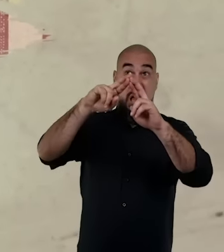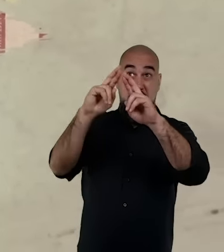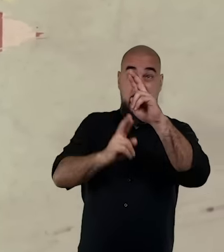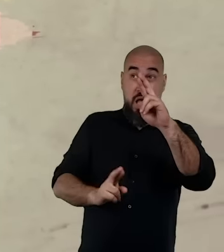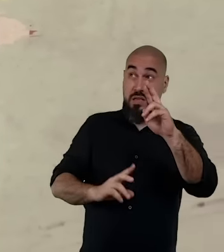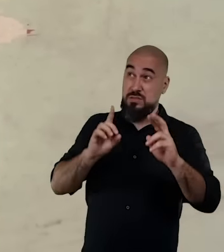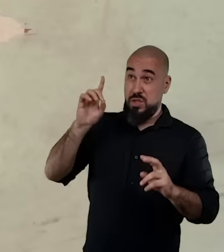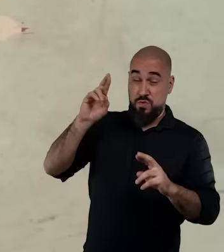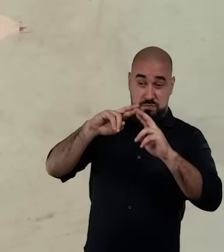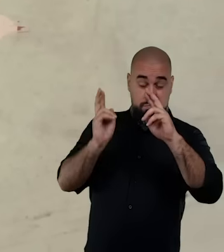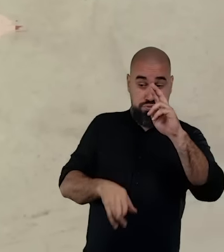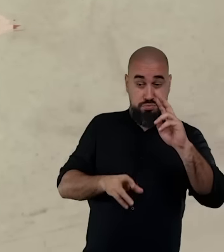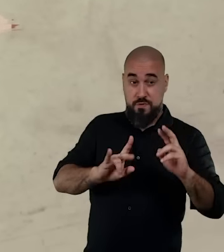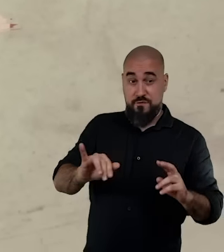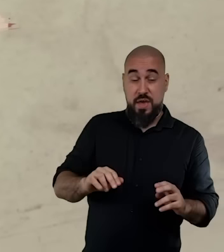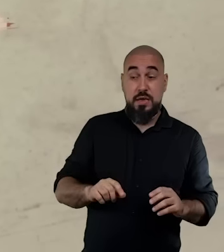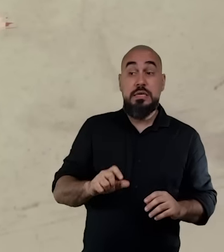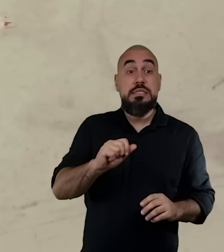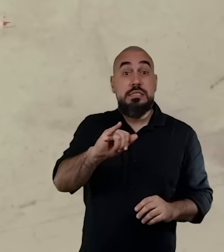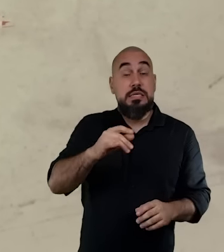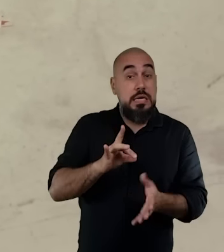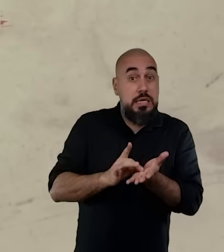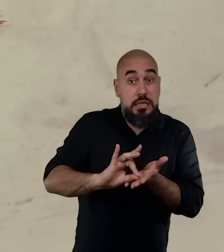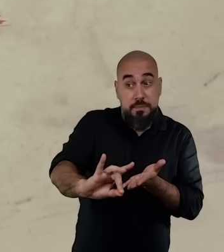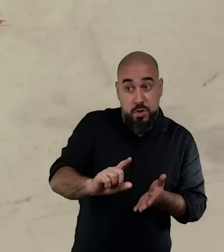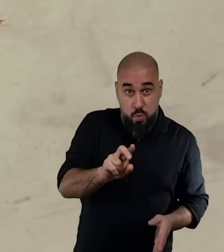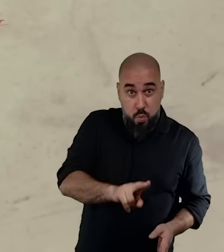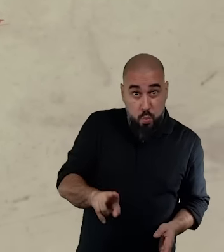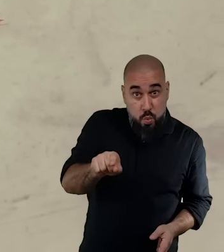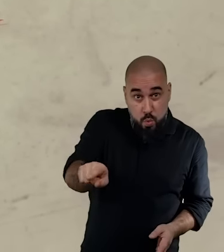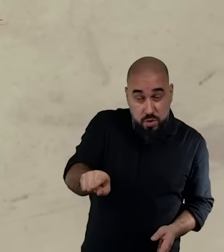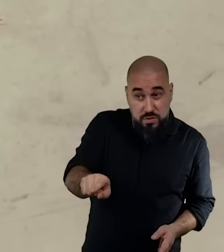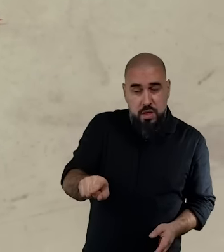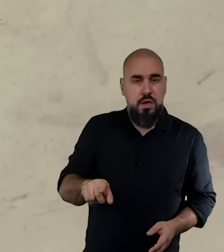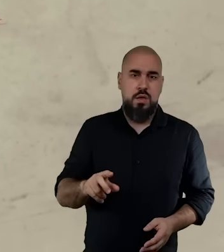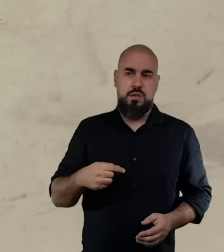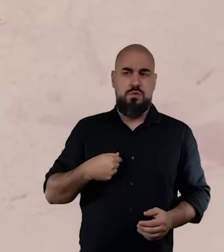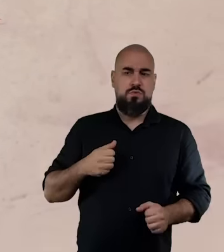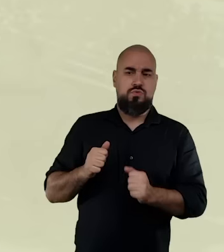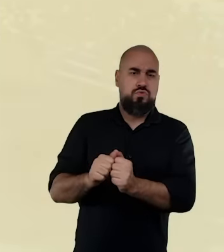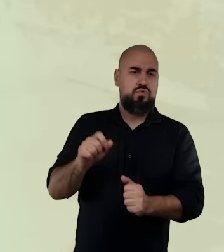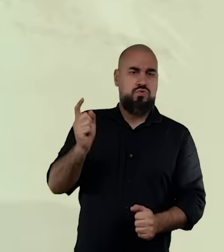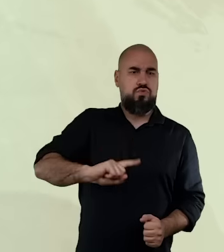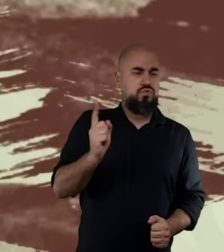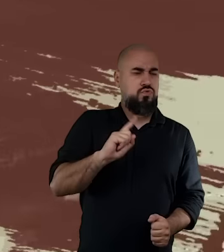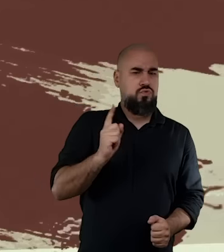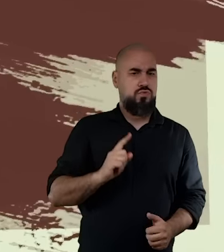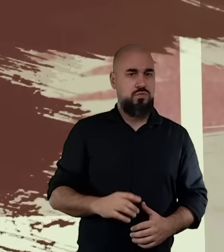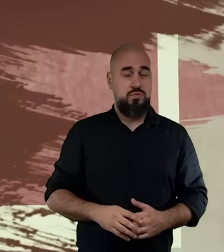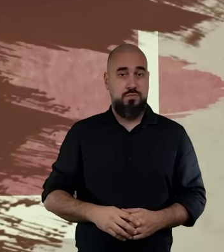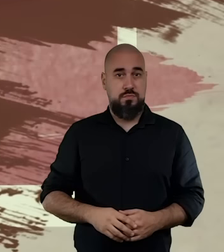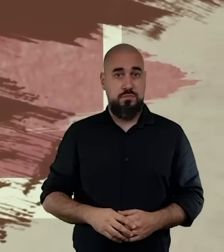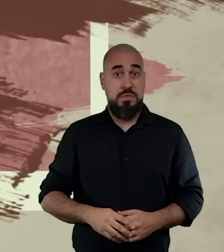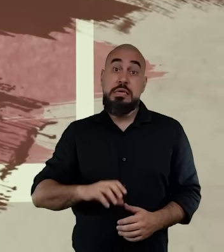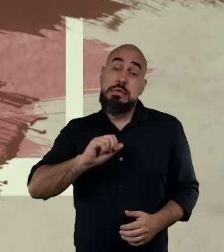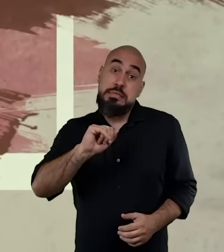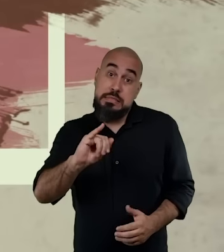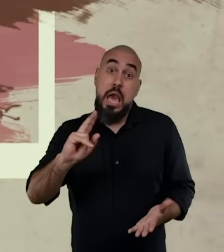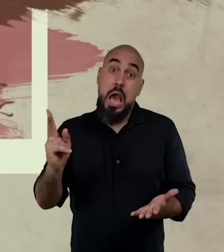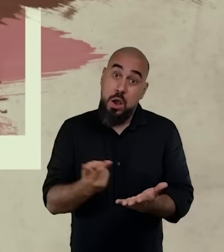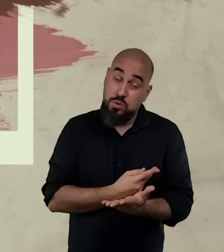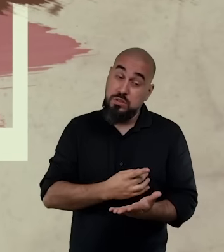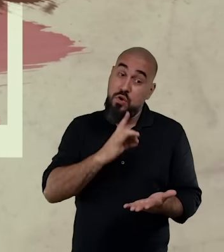contas, se o inimigo da verdade usa esse lugar, aqui não há espaço para nenhum de nós. Se isso realmente aconteceu ou não, é motivo